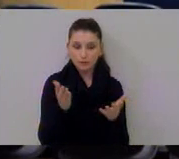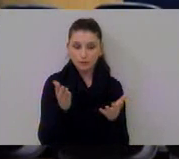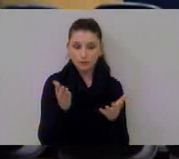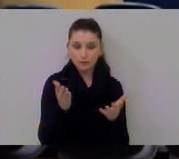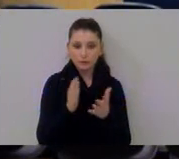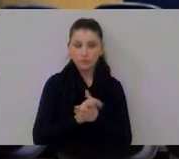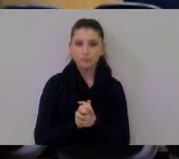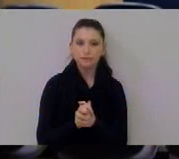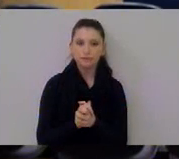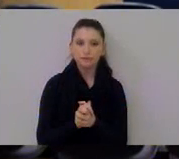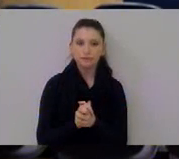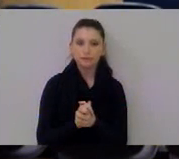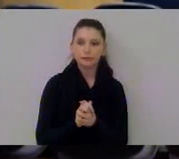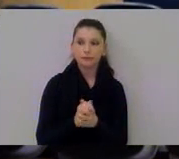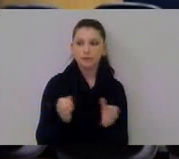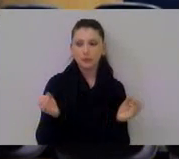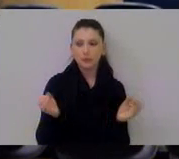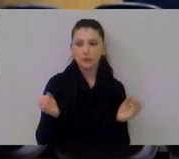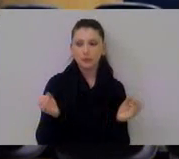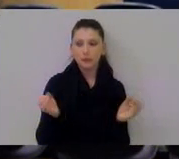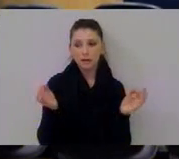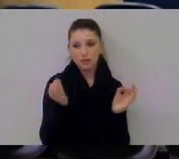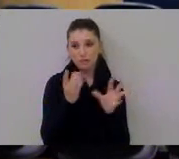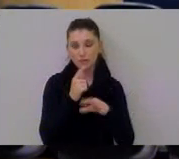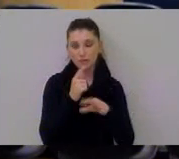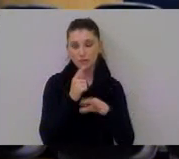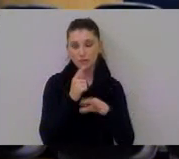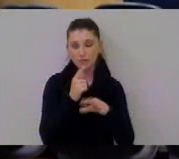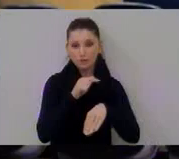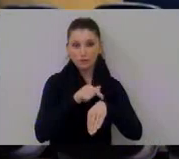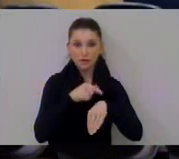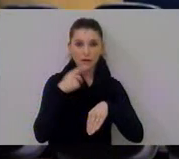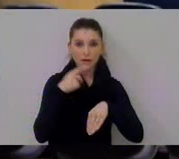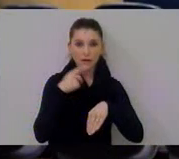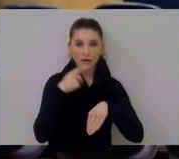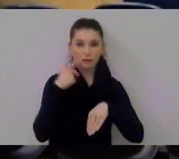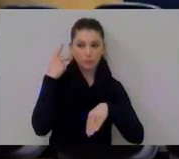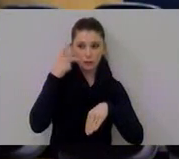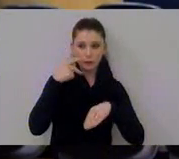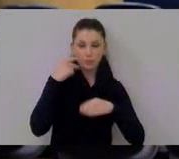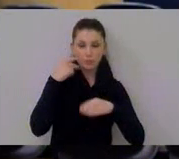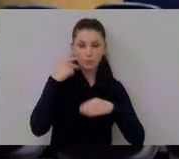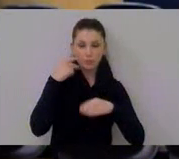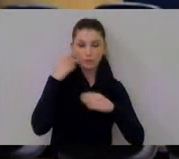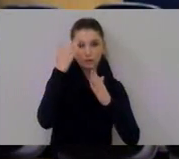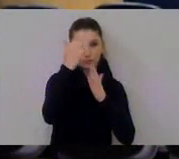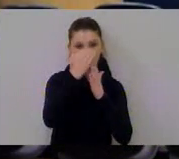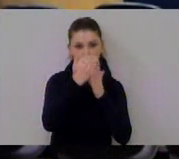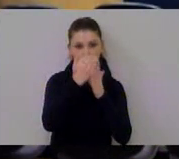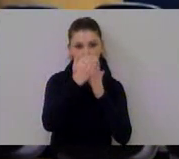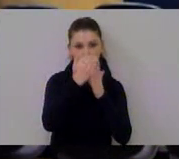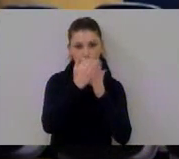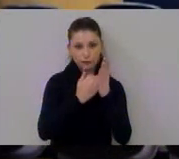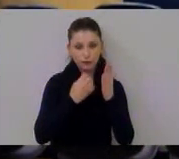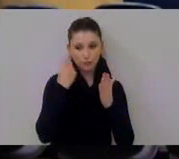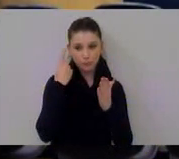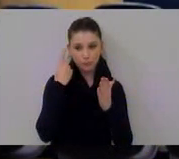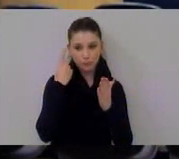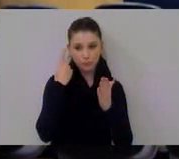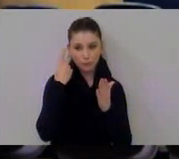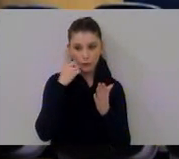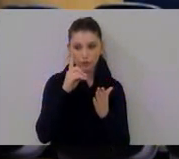Terminado o horário político, passamos agora para o grande expediente. Solicito ao senhor secretário